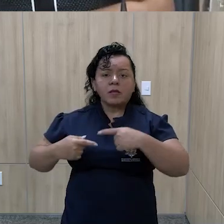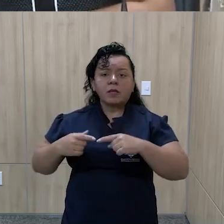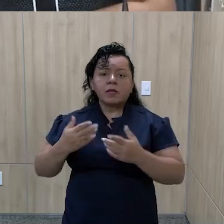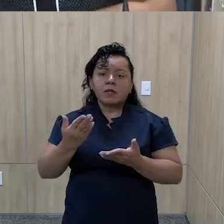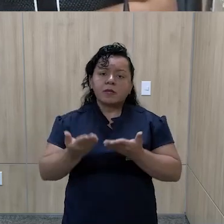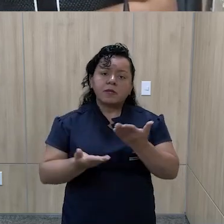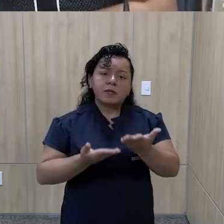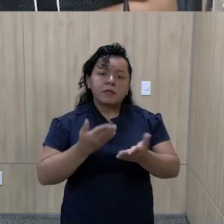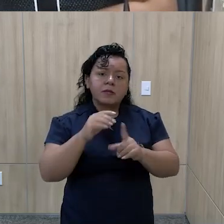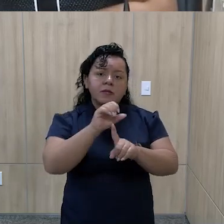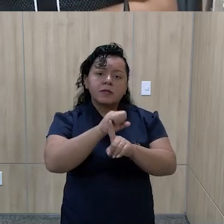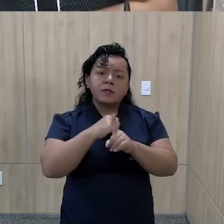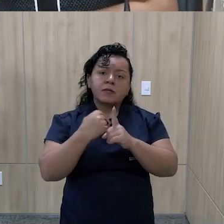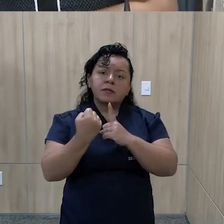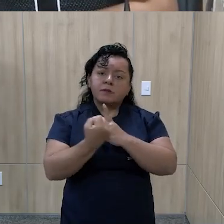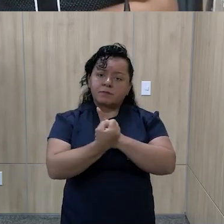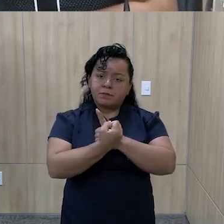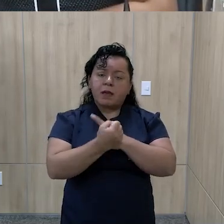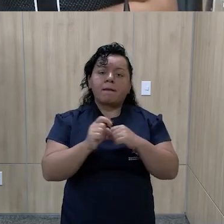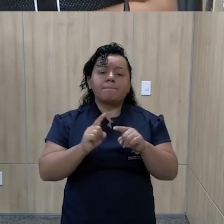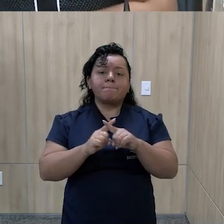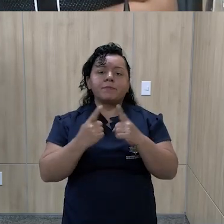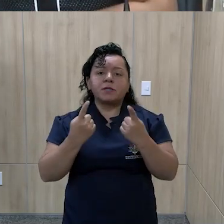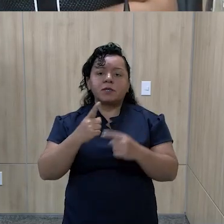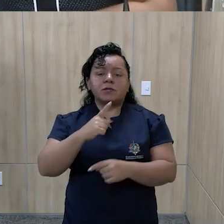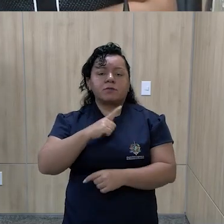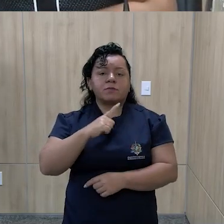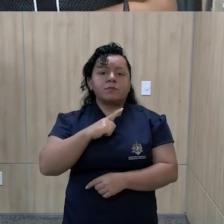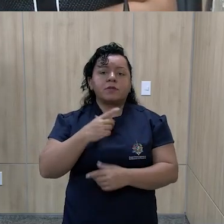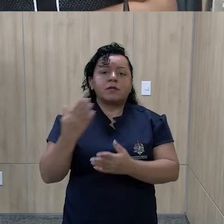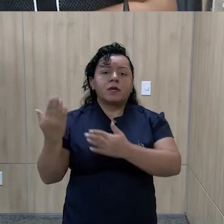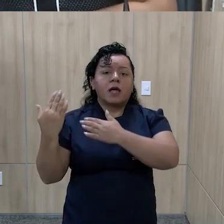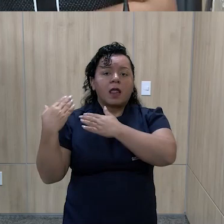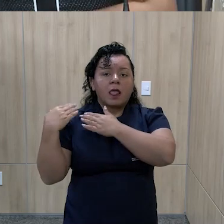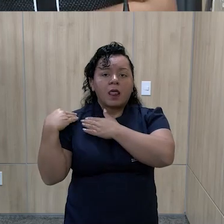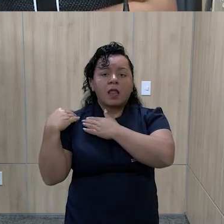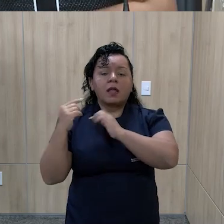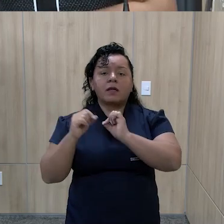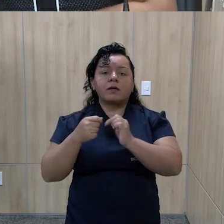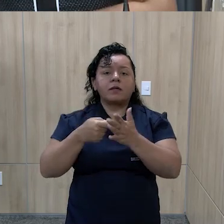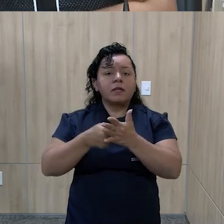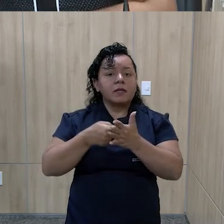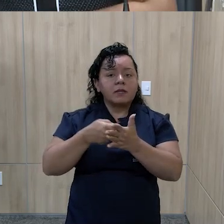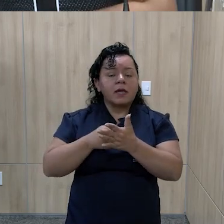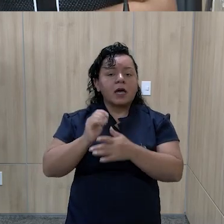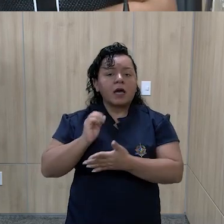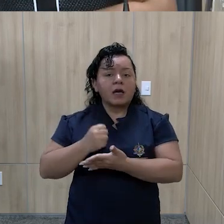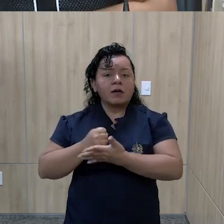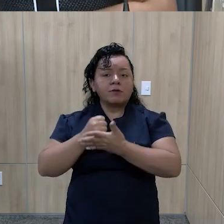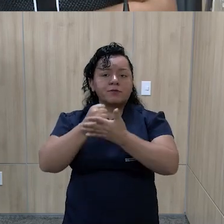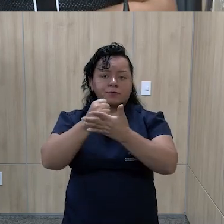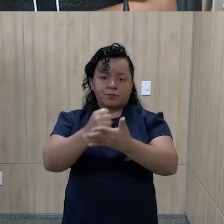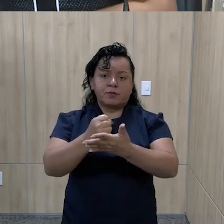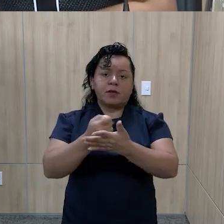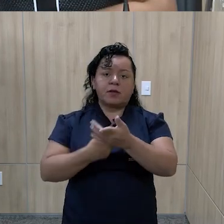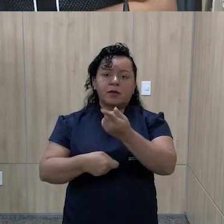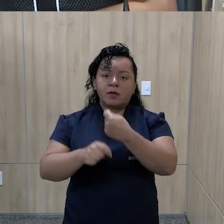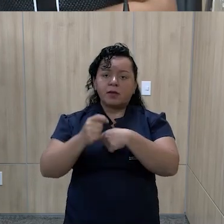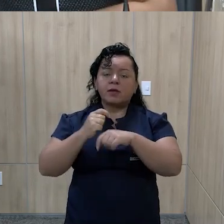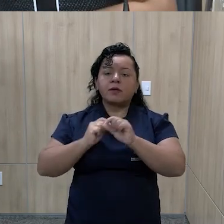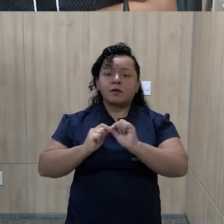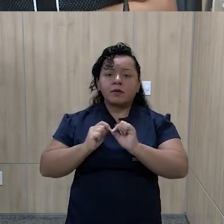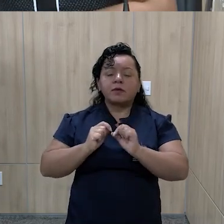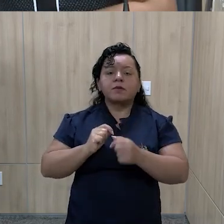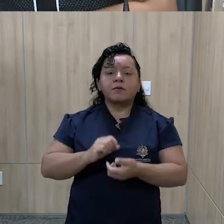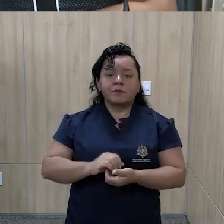política de atender a sociedade mas nós temos também uma responsabilidade tentar ajudar nesse controle